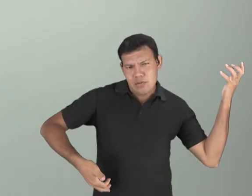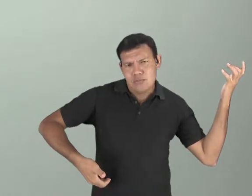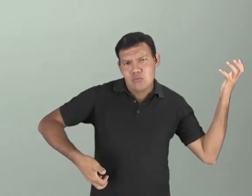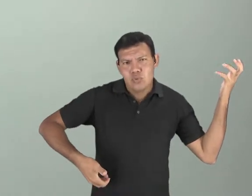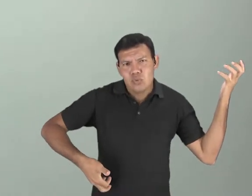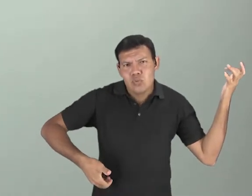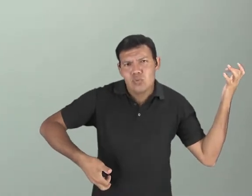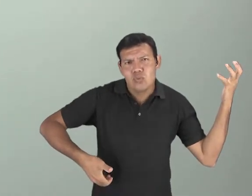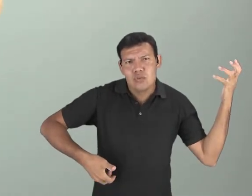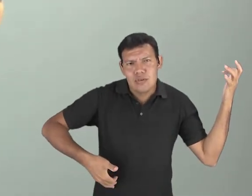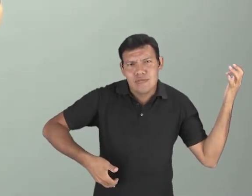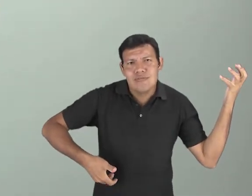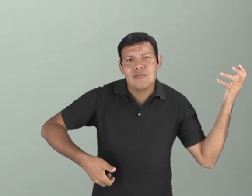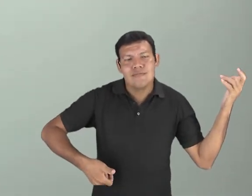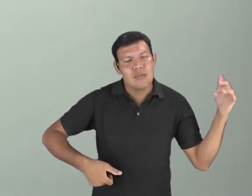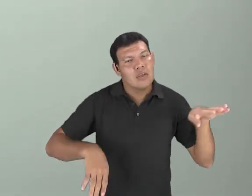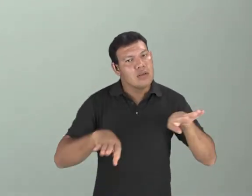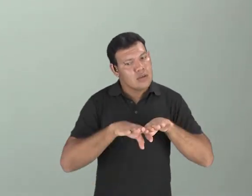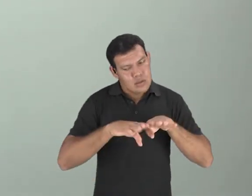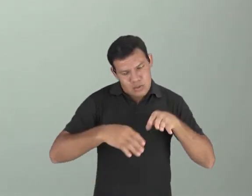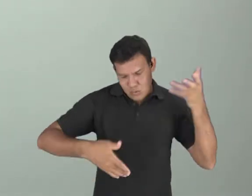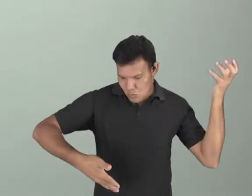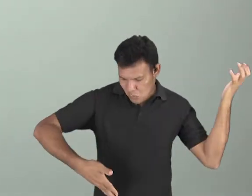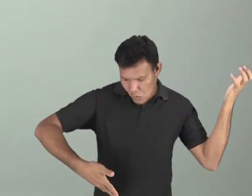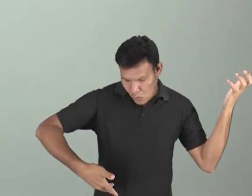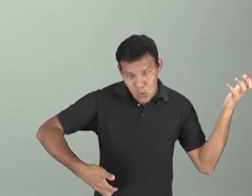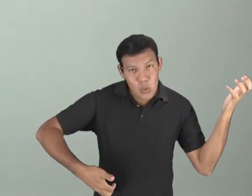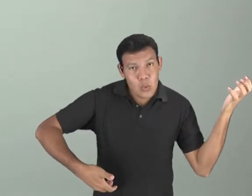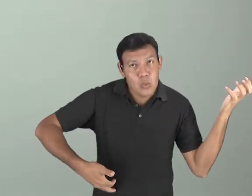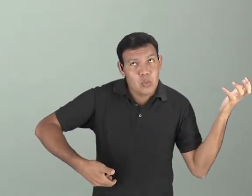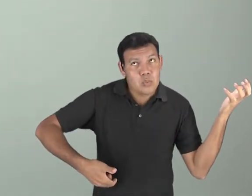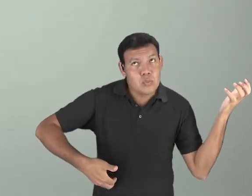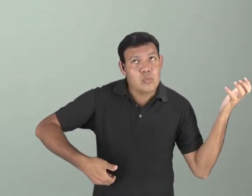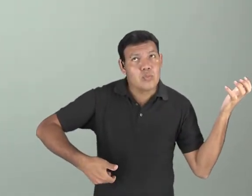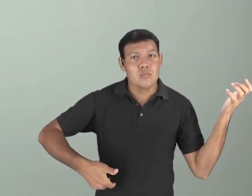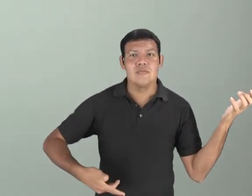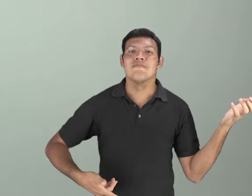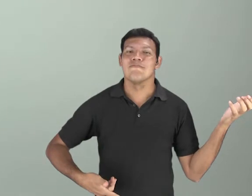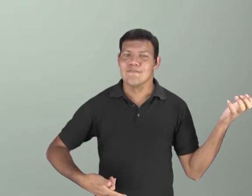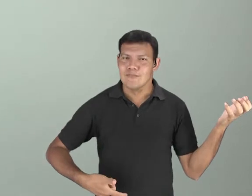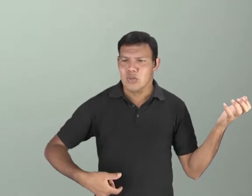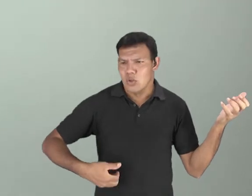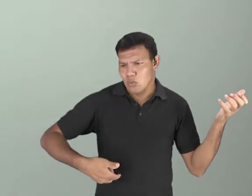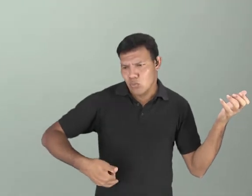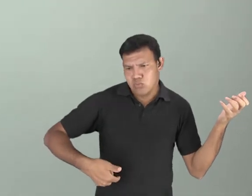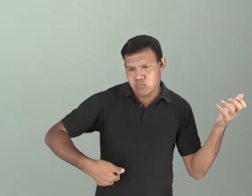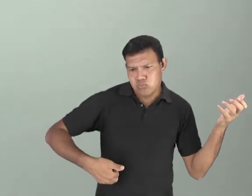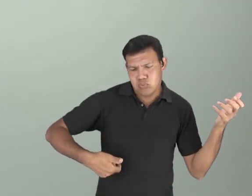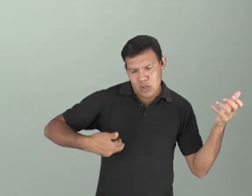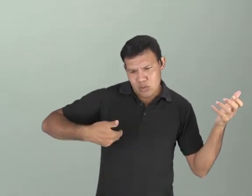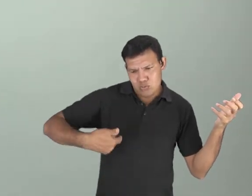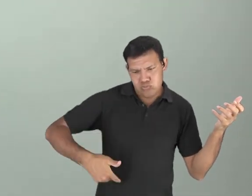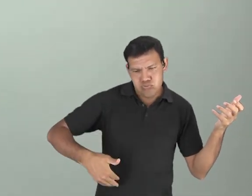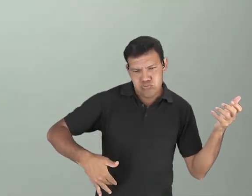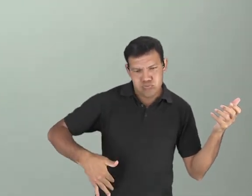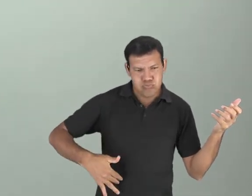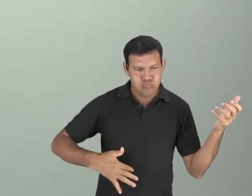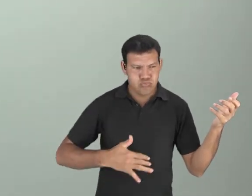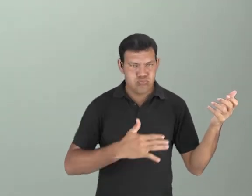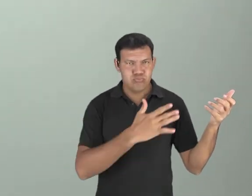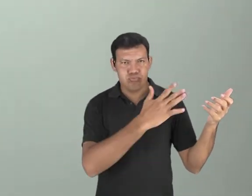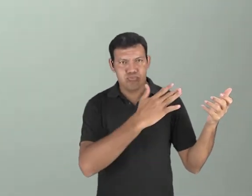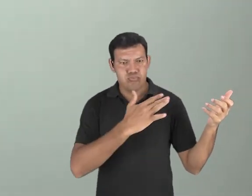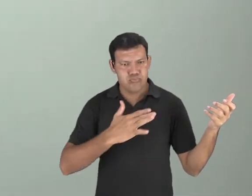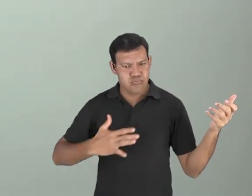eu faço um atrito com essa corda e essa corda faz uma produção de som. E esse som é